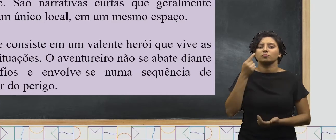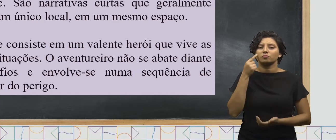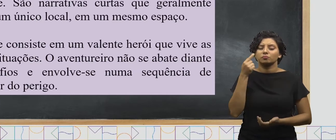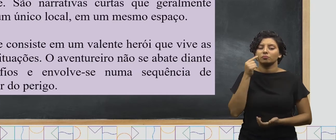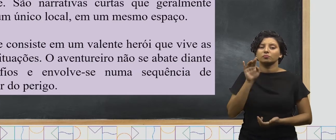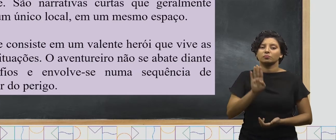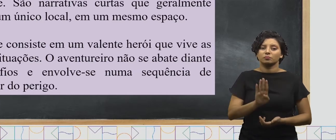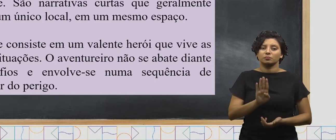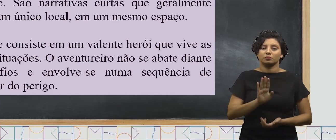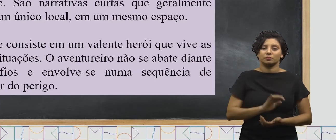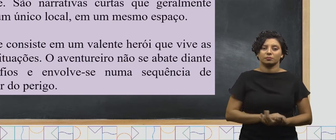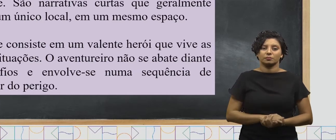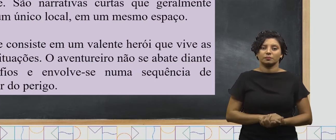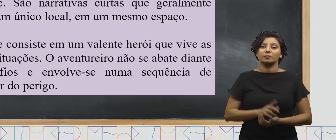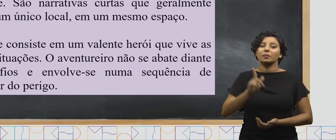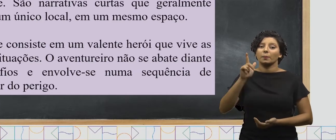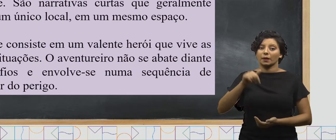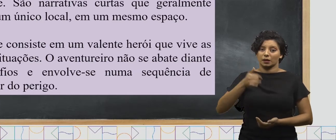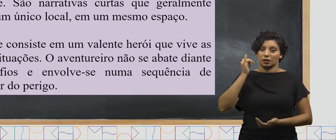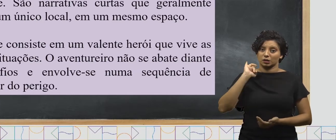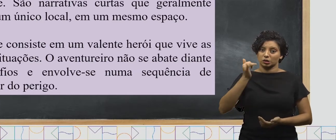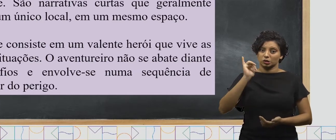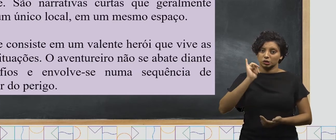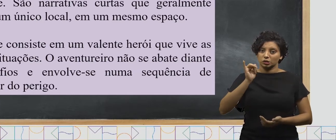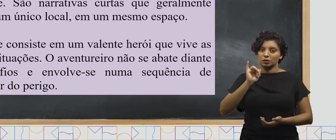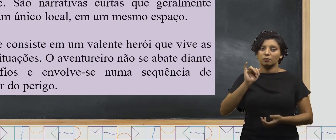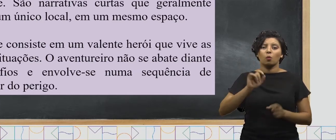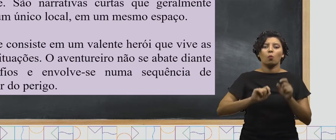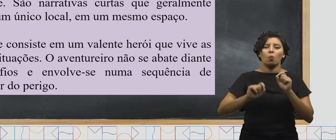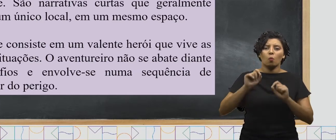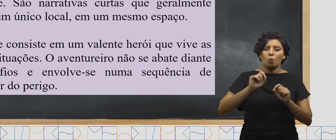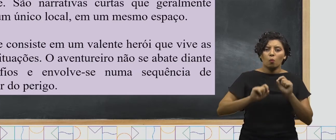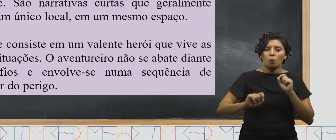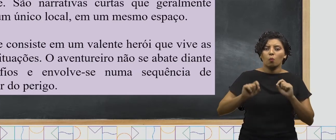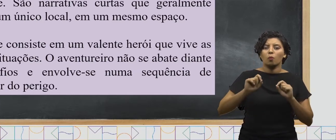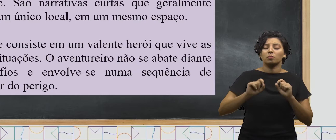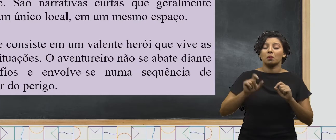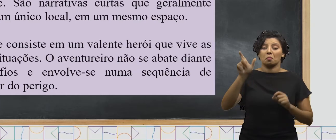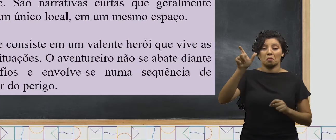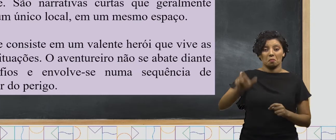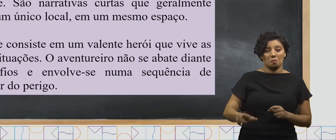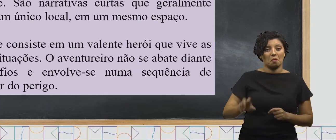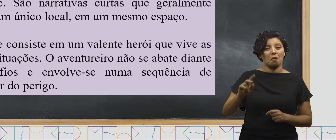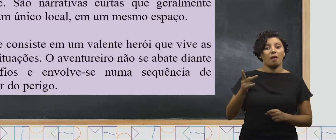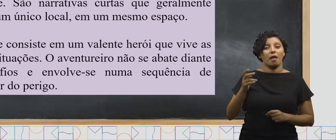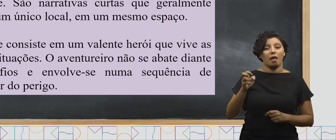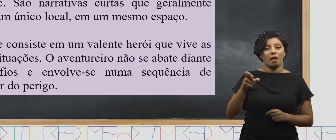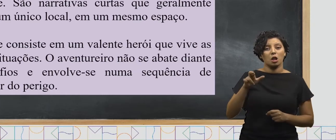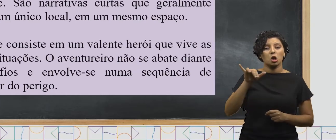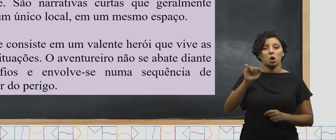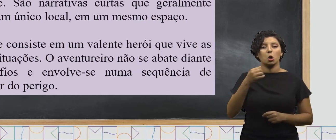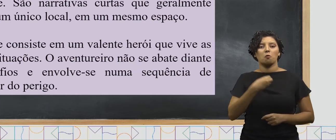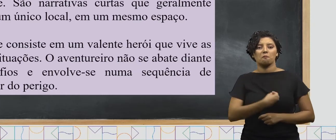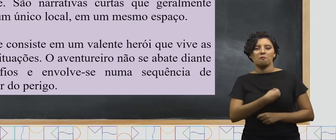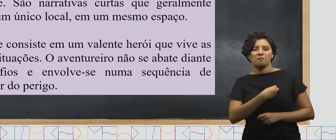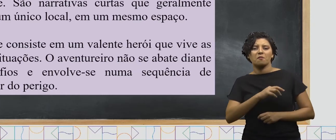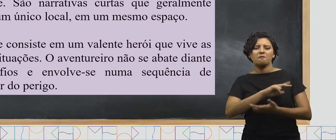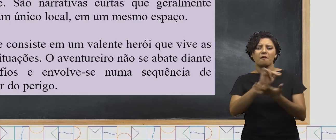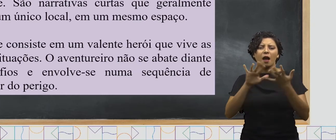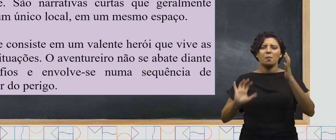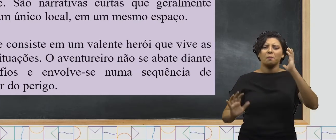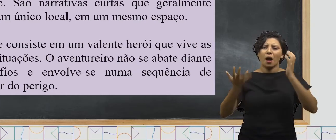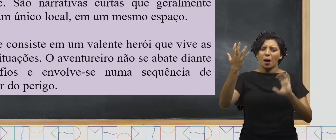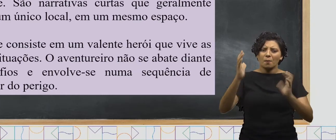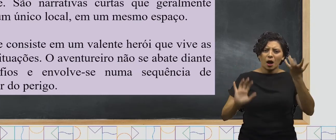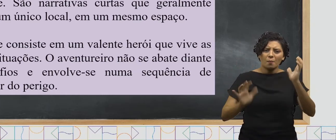Vamos verificar a alternativa letra B. É uma narrativa que consiste em um valente herói que vive as